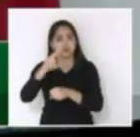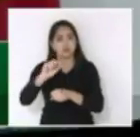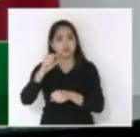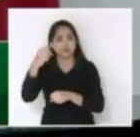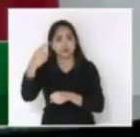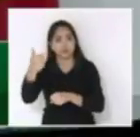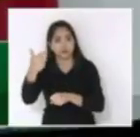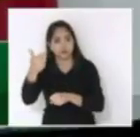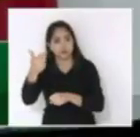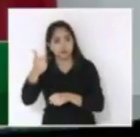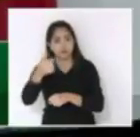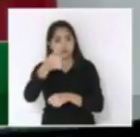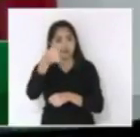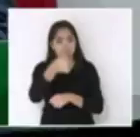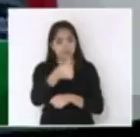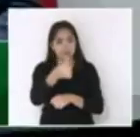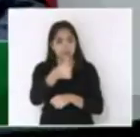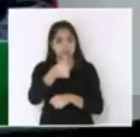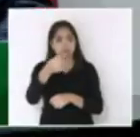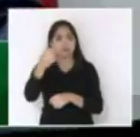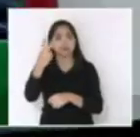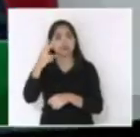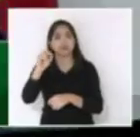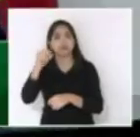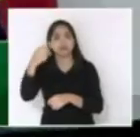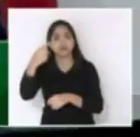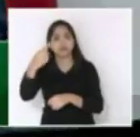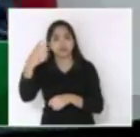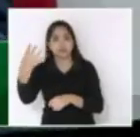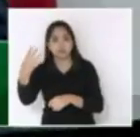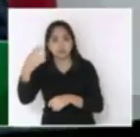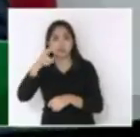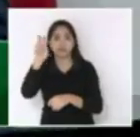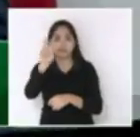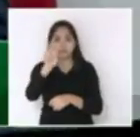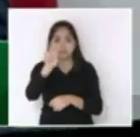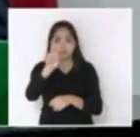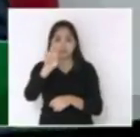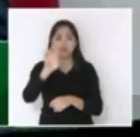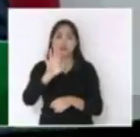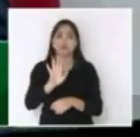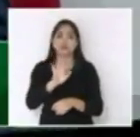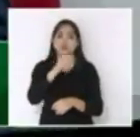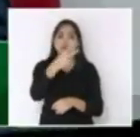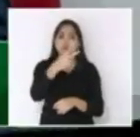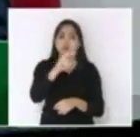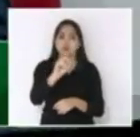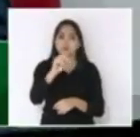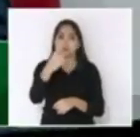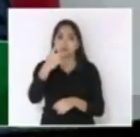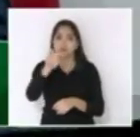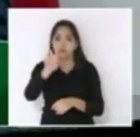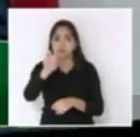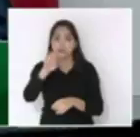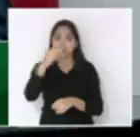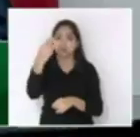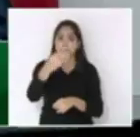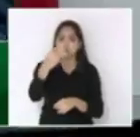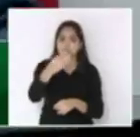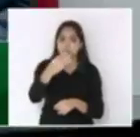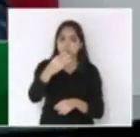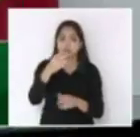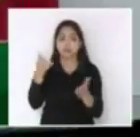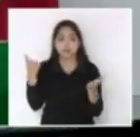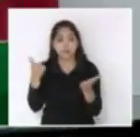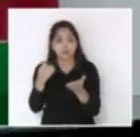sexto. 2014 alcançou a quinta posição. Em 2015 e 2016 ficou em terceiro. E